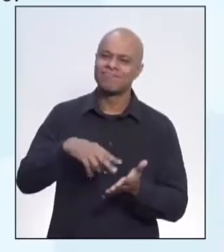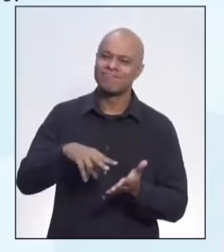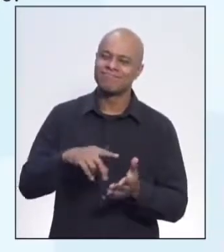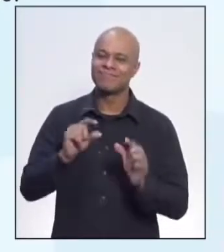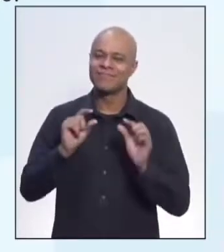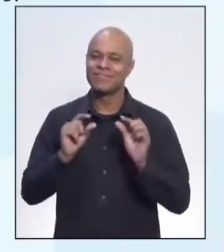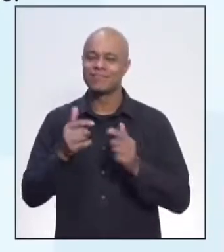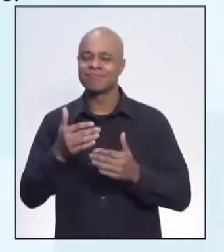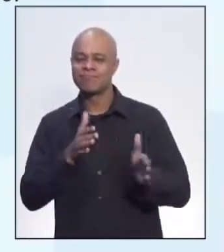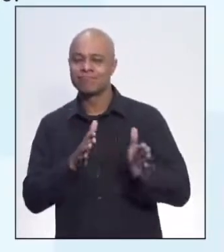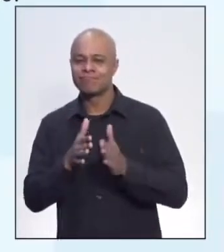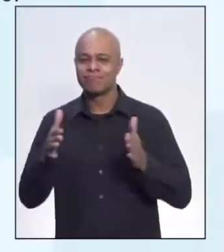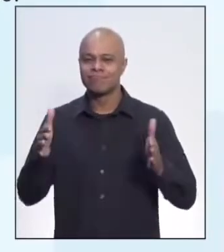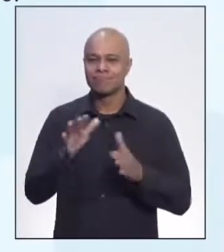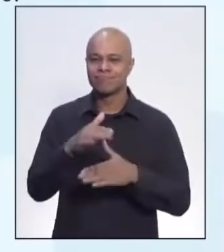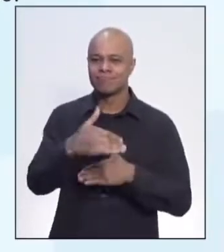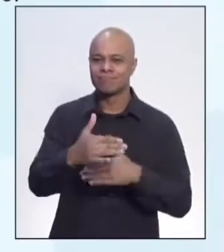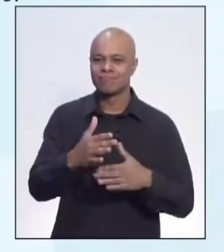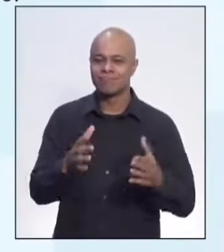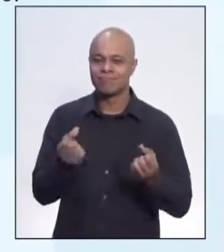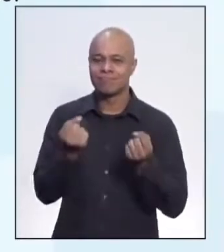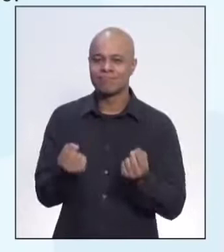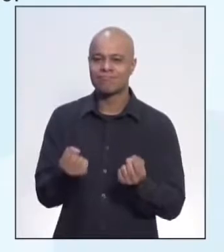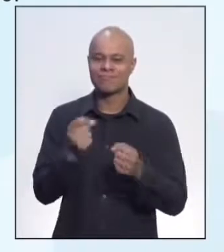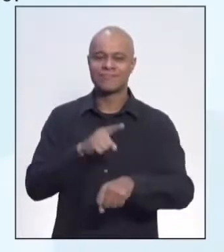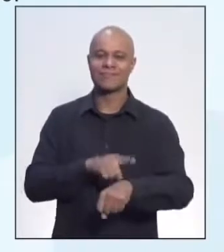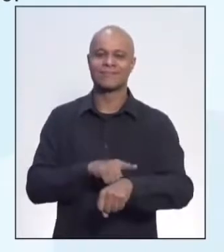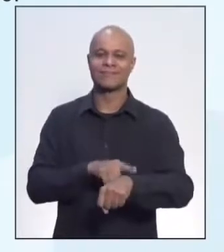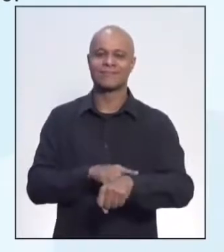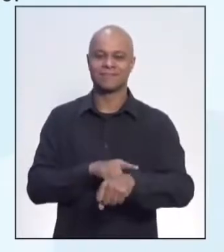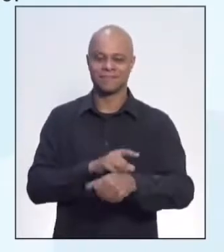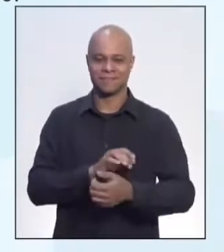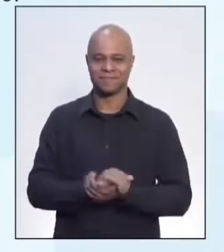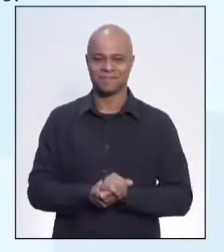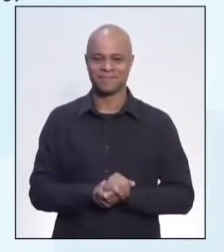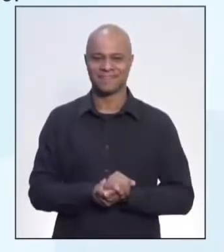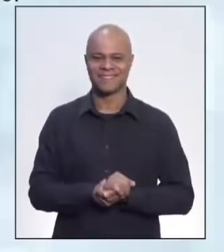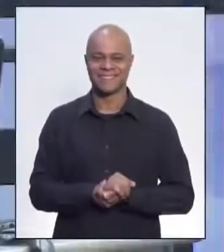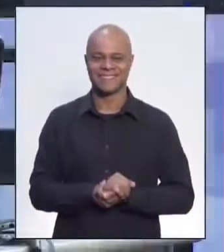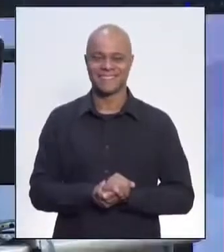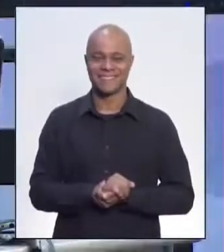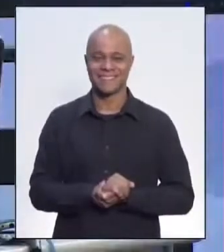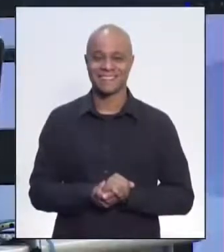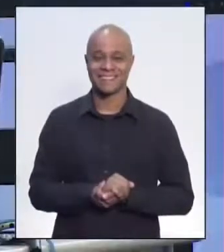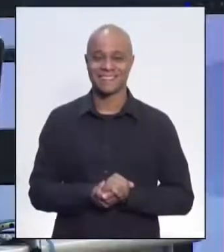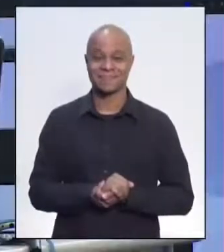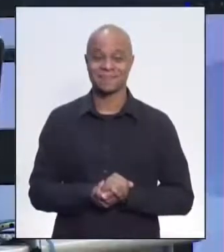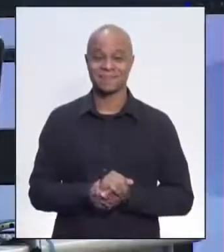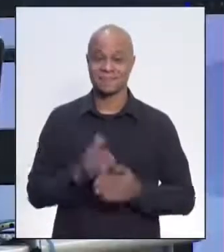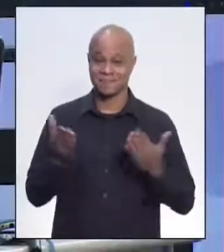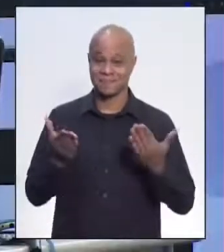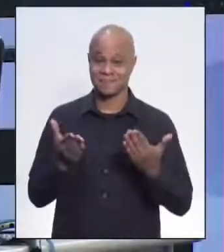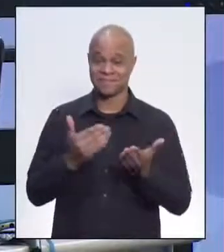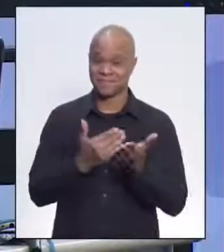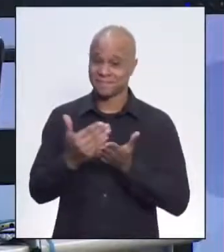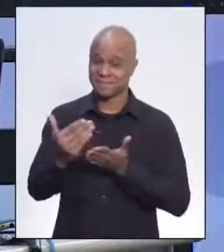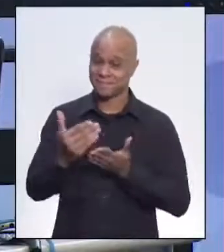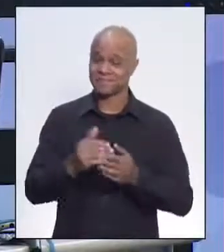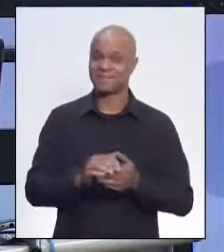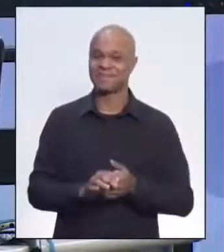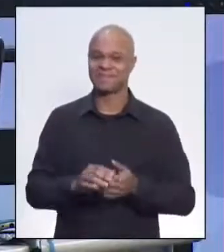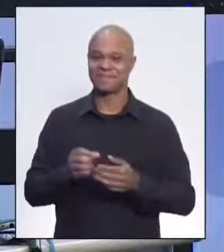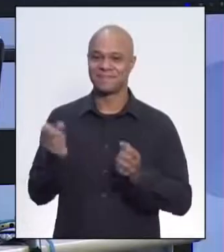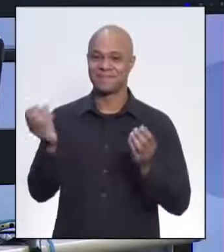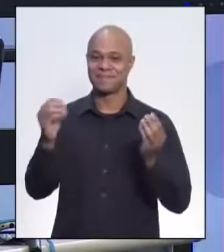é o espaço, fluência, peso e tempo. A gente vai começar hoje com um chat. Eu quero saber de